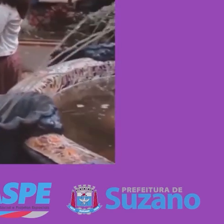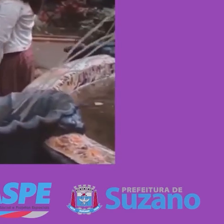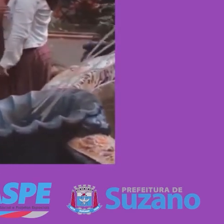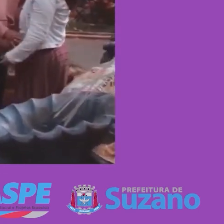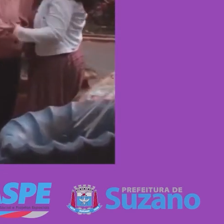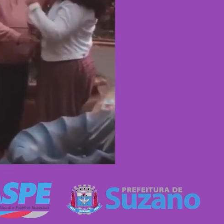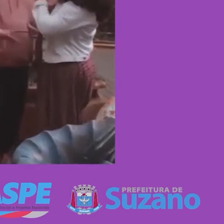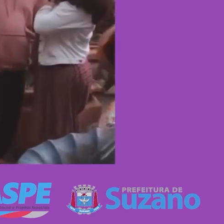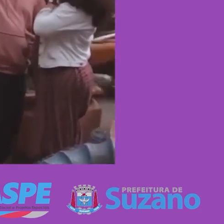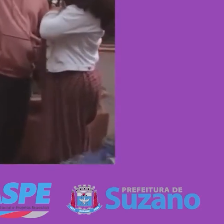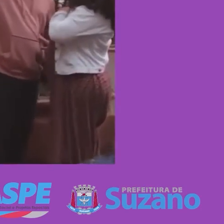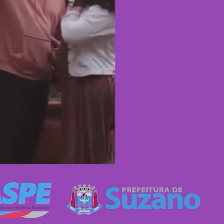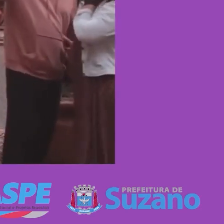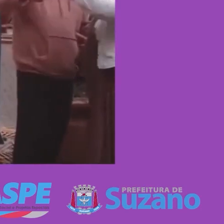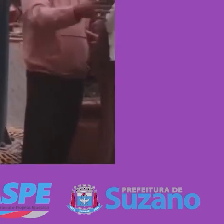conquista.